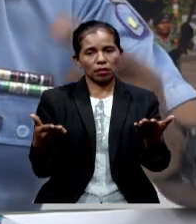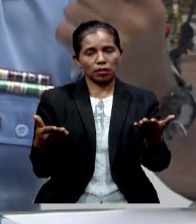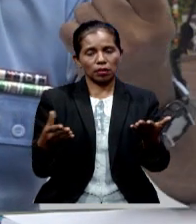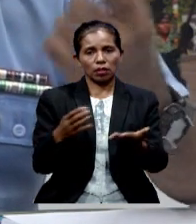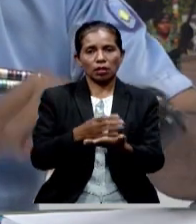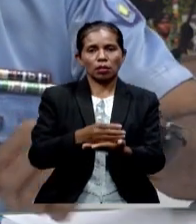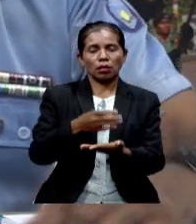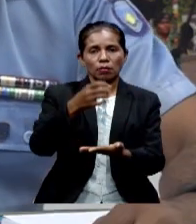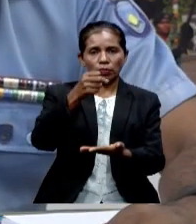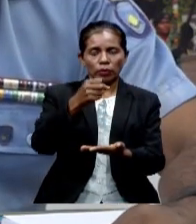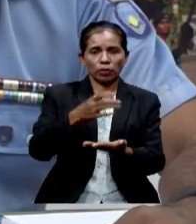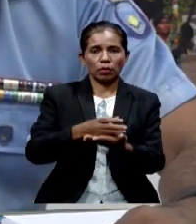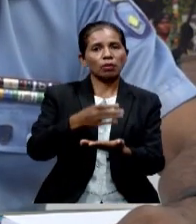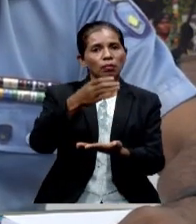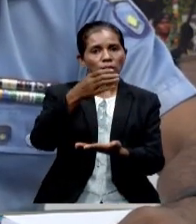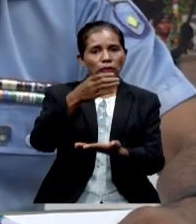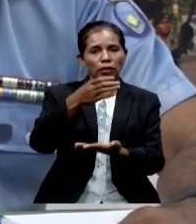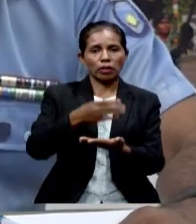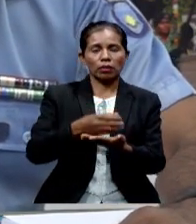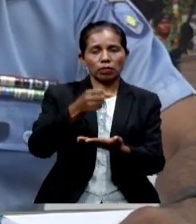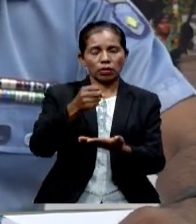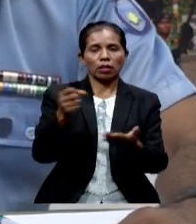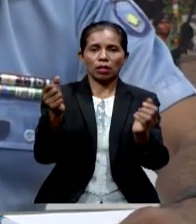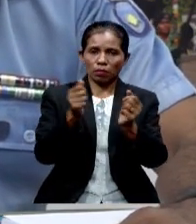butir karantina ki koan ne hamutu hitu,